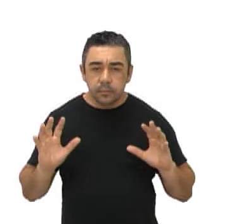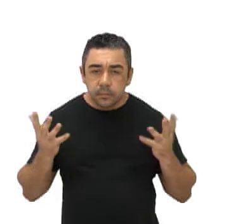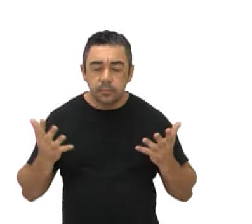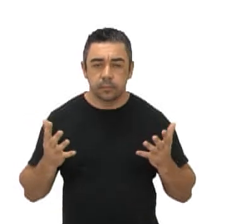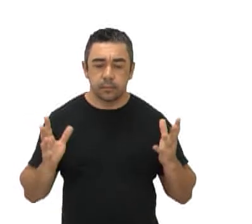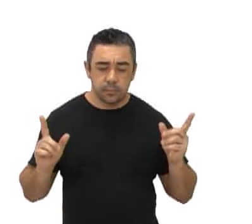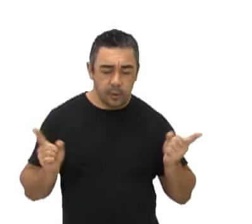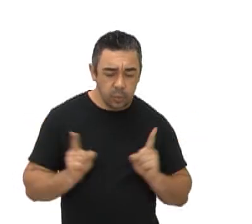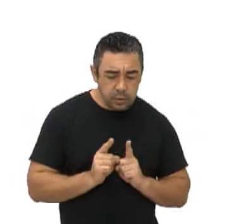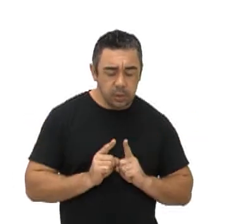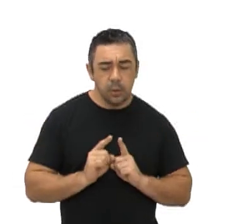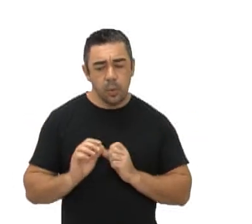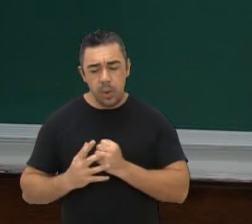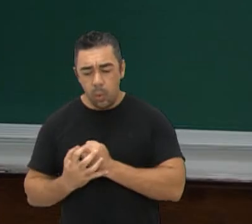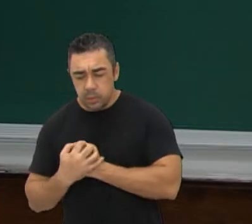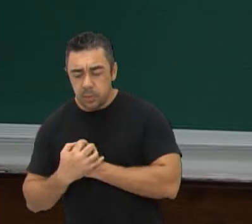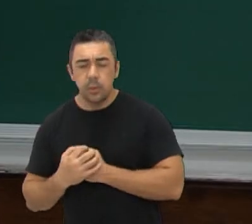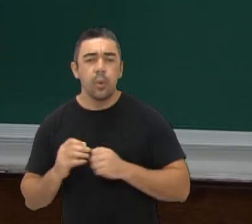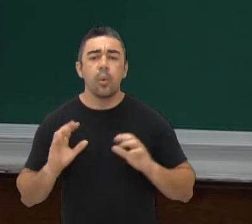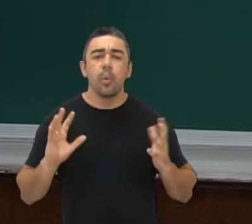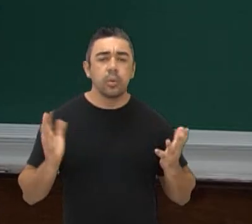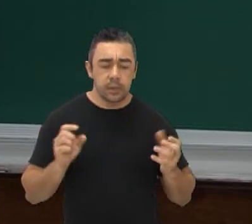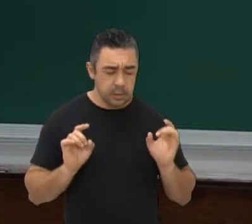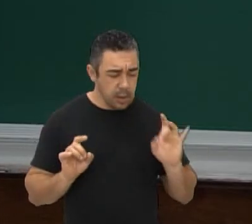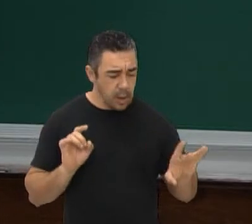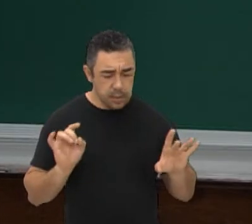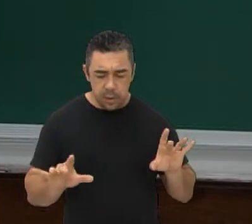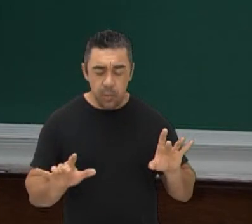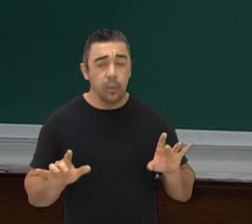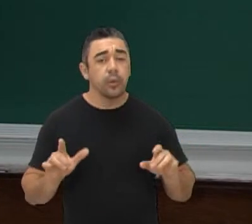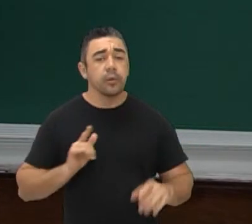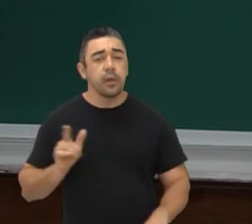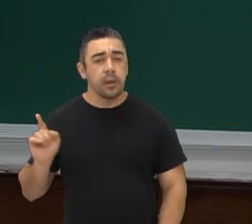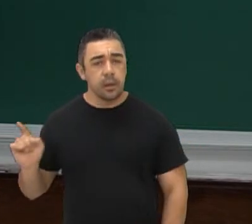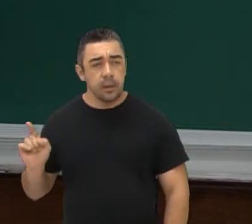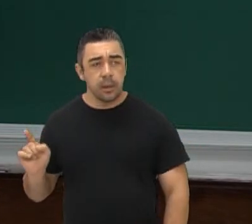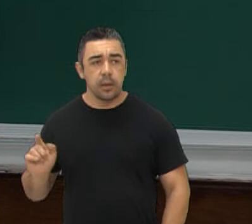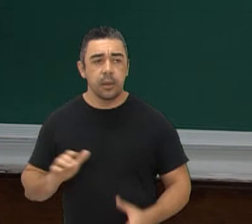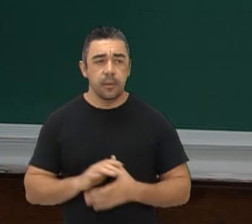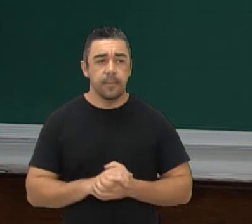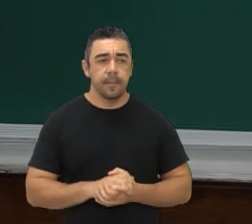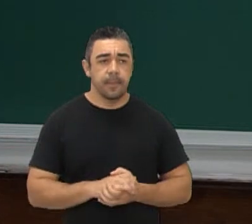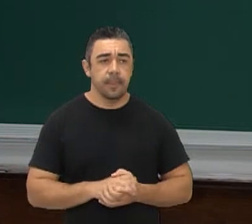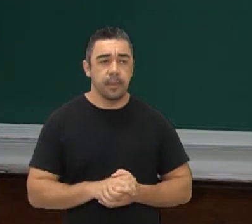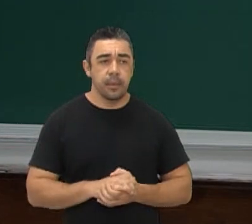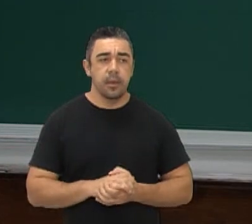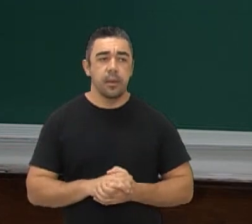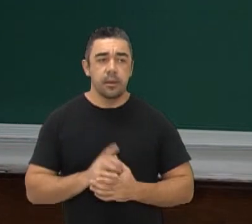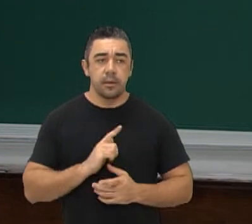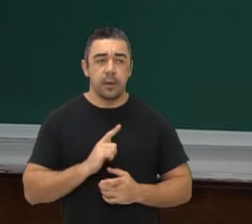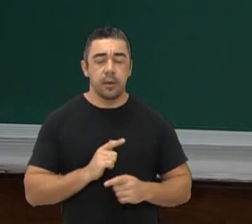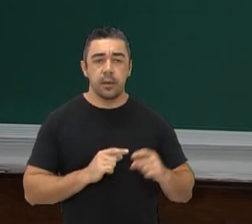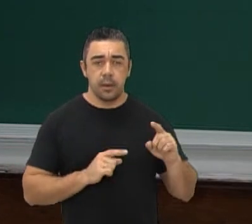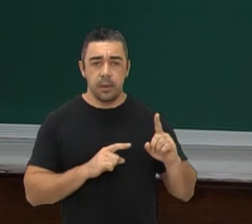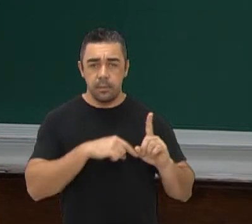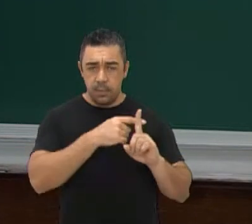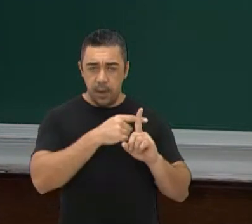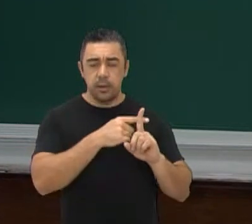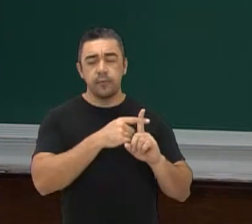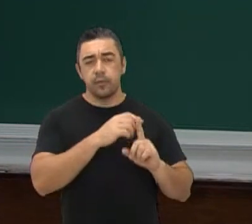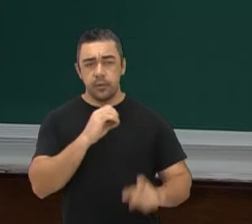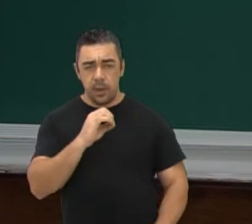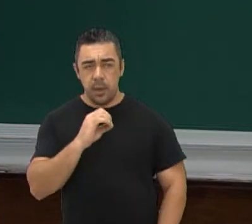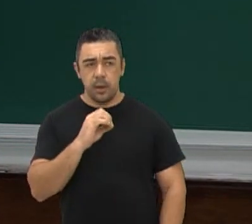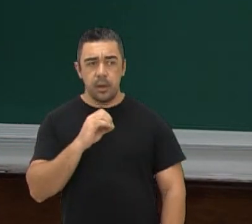se é redução e oxidação em cada um dos componentes. Então, a gente tem aqui o Mg, que era mais e ficou zero, e o Br, que